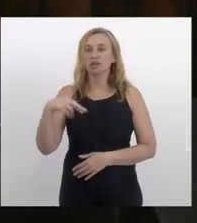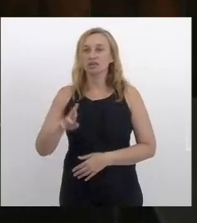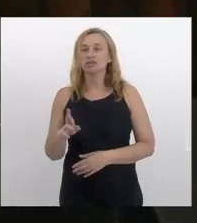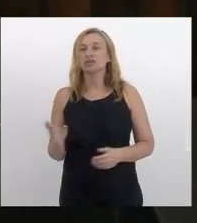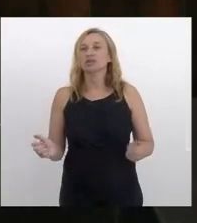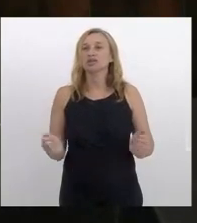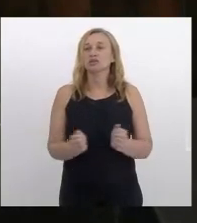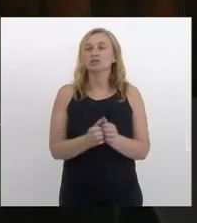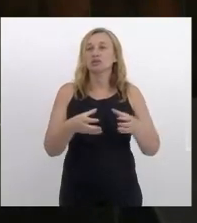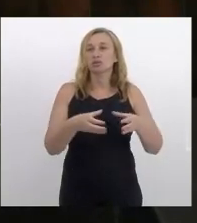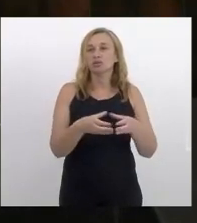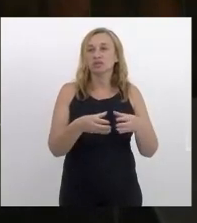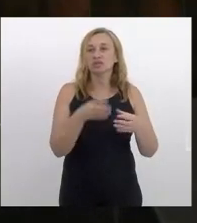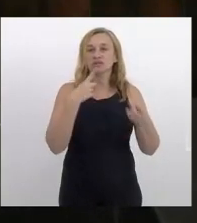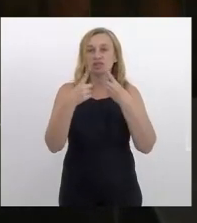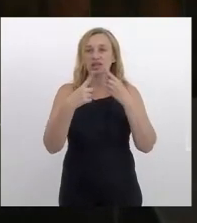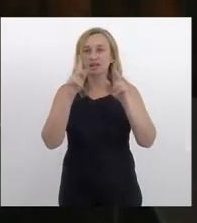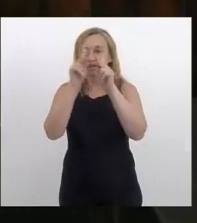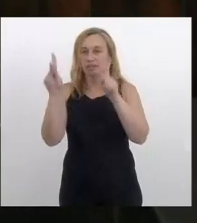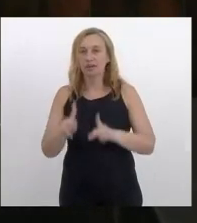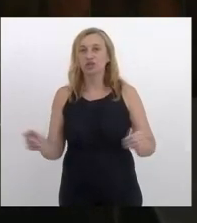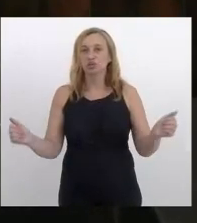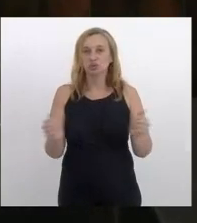a Comissão Diálogo e Paz juntos,